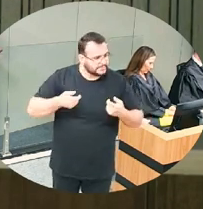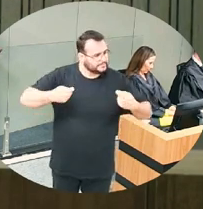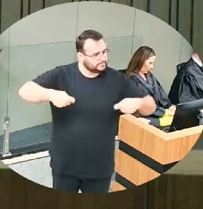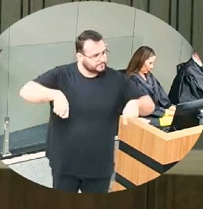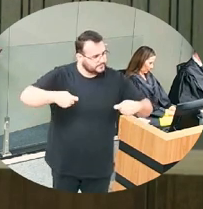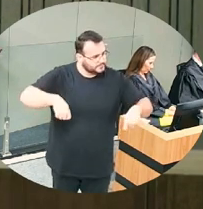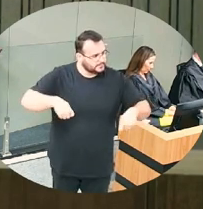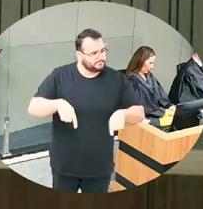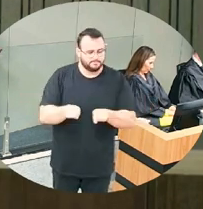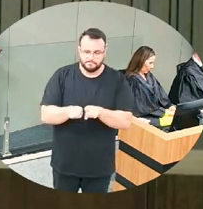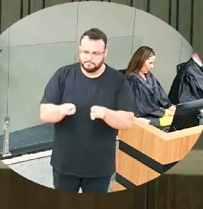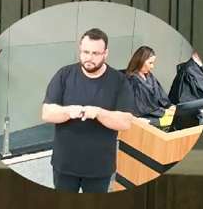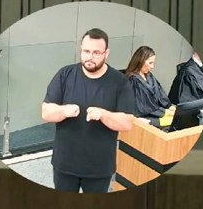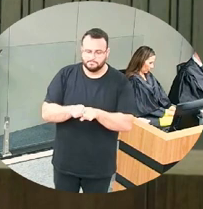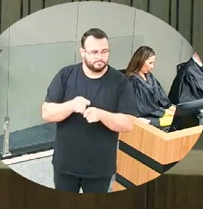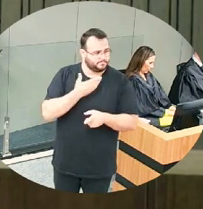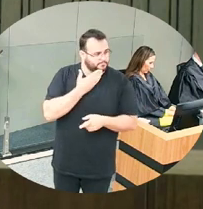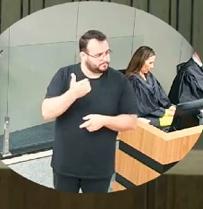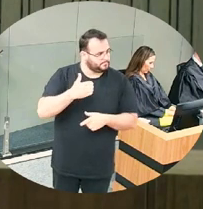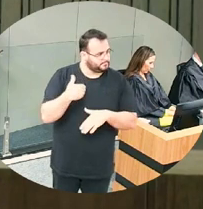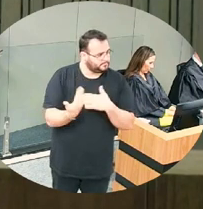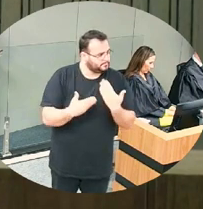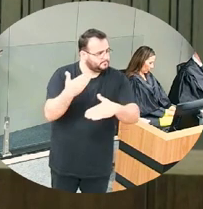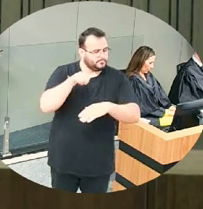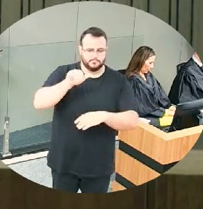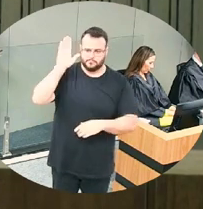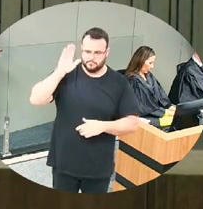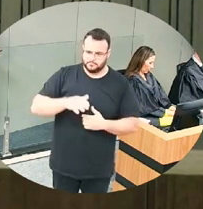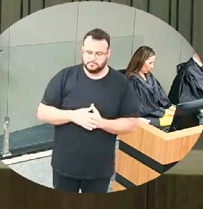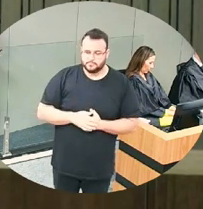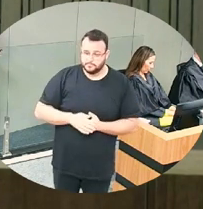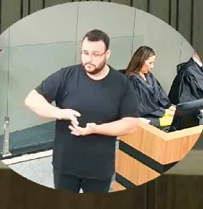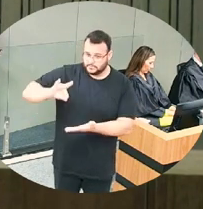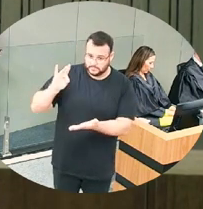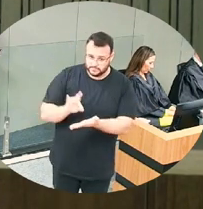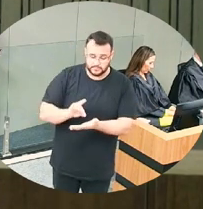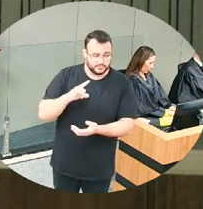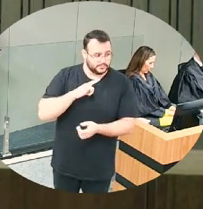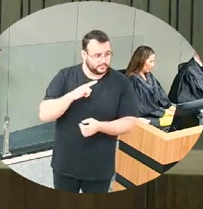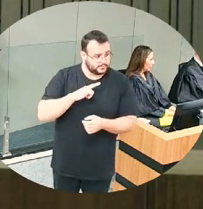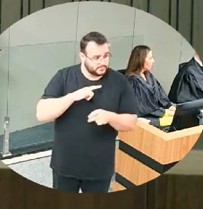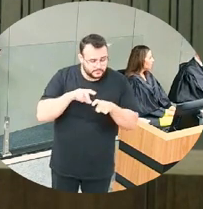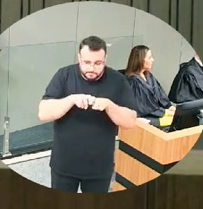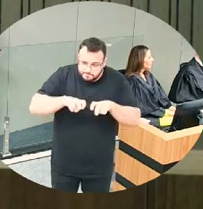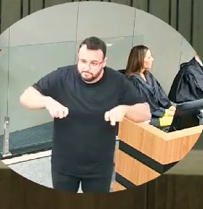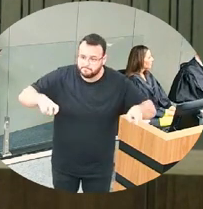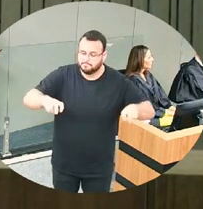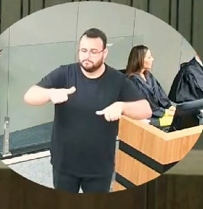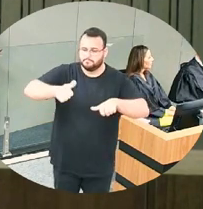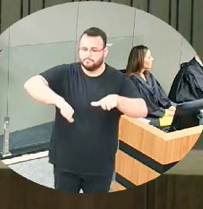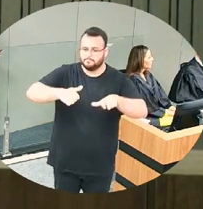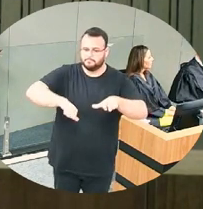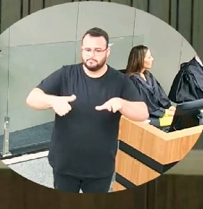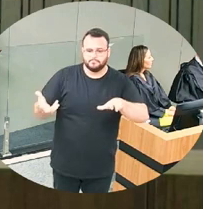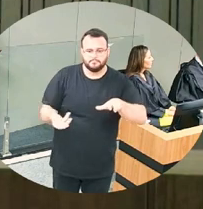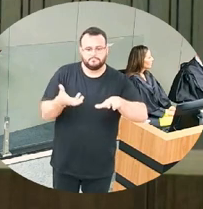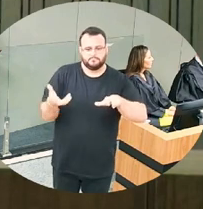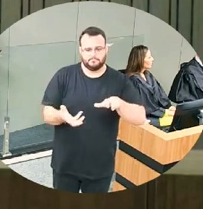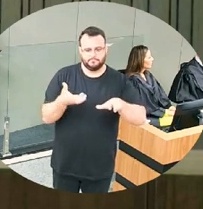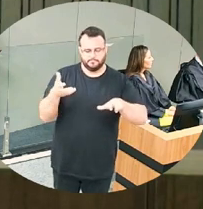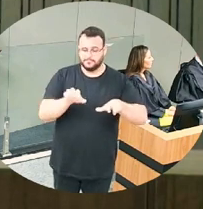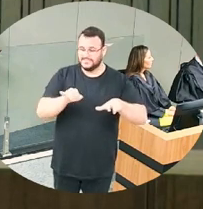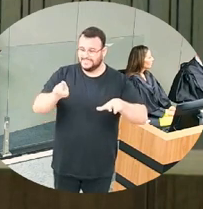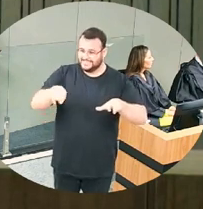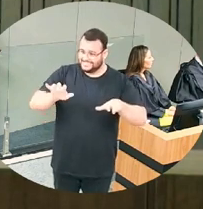necessári necessárias para melhorá-la ainda mais e de fato temos um tribunal que serve de inspiração e assim é